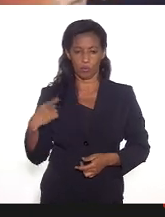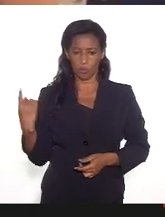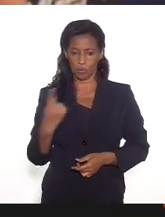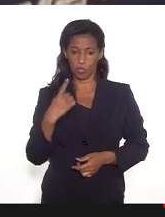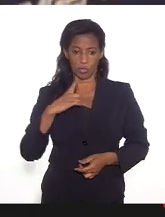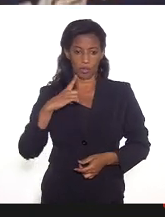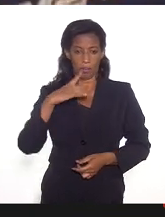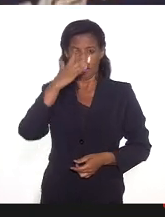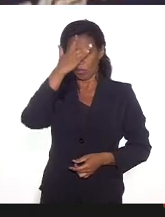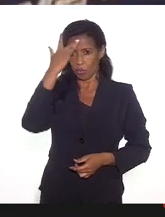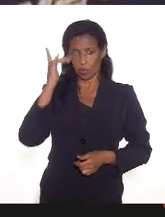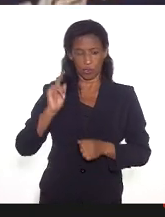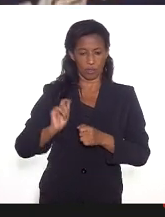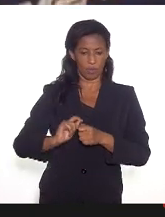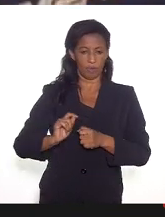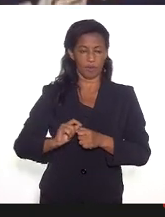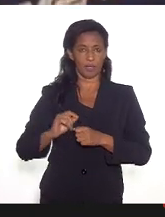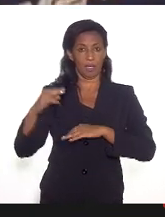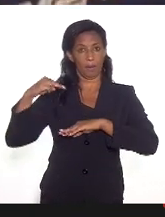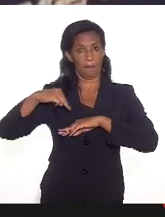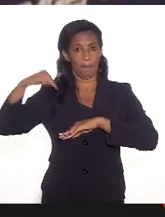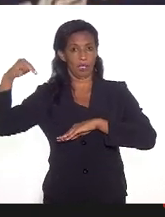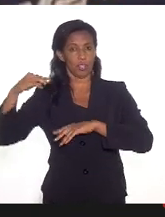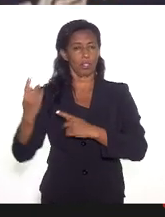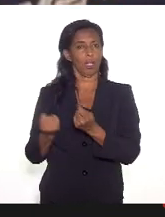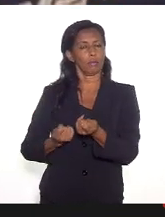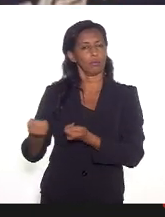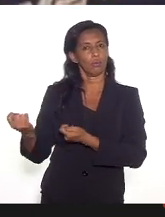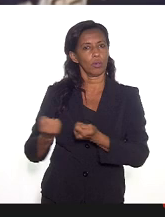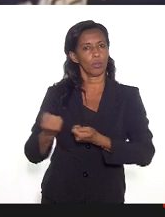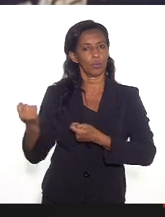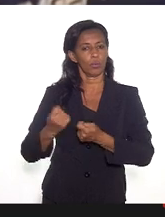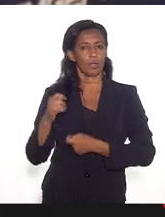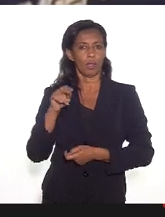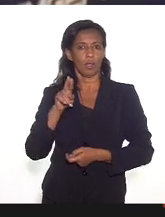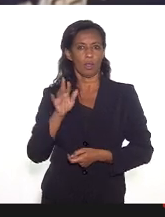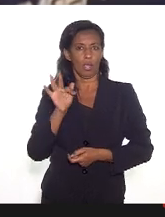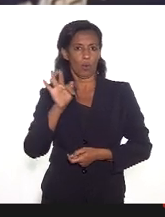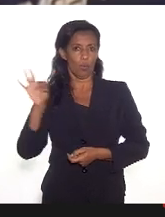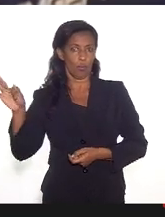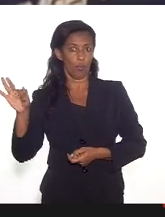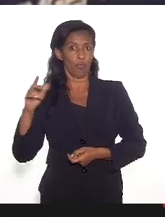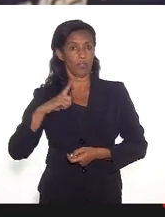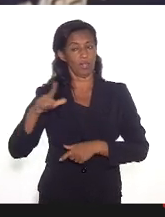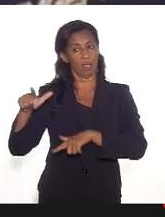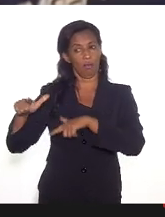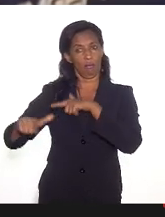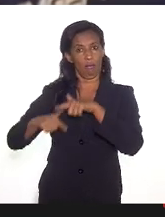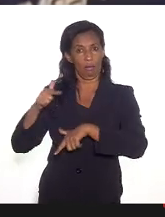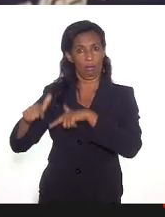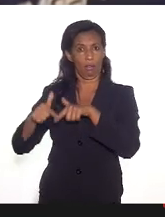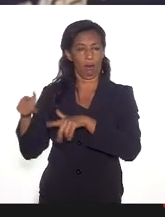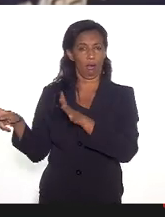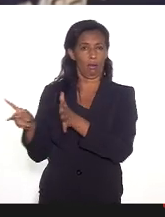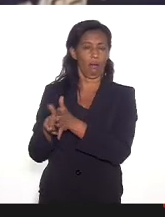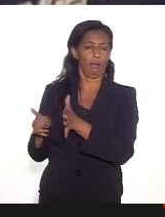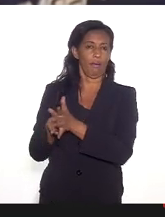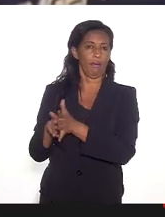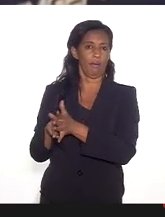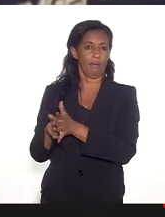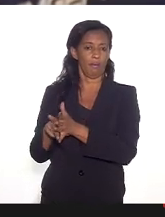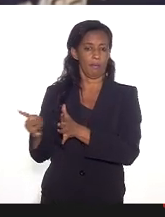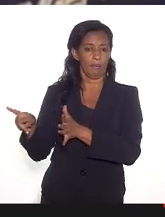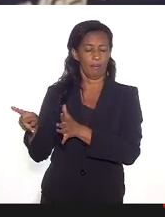aqui pessoas que fizeram mestrados na área de economia da UF e têm trabalho específico para estabelecer